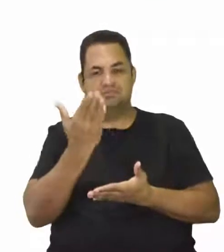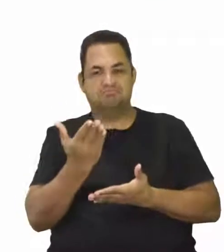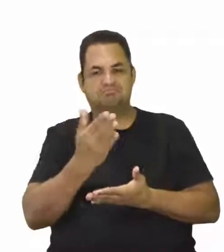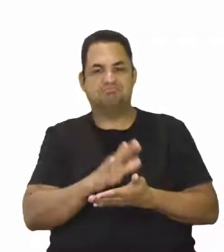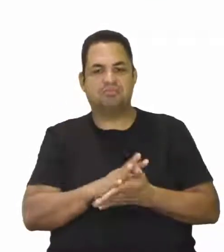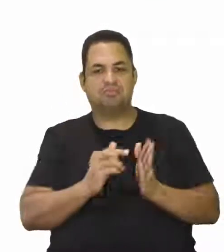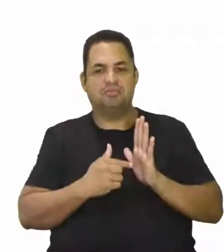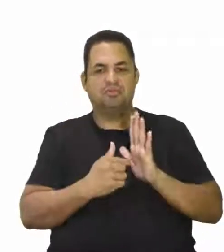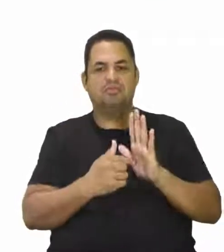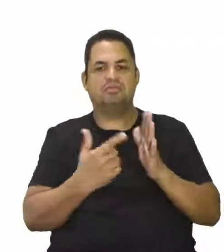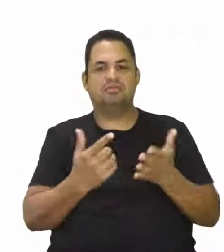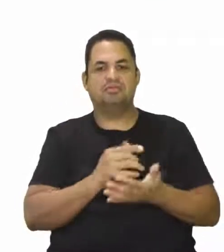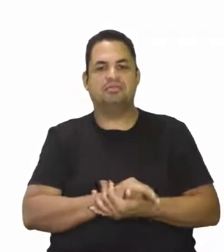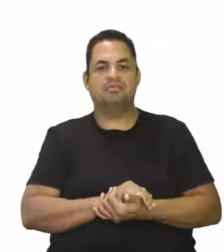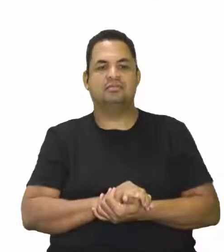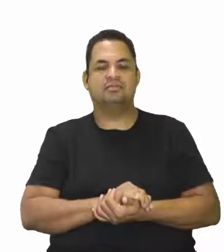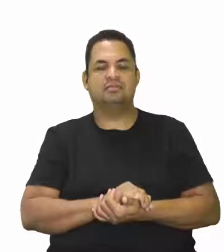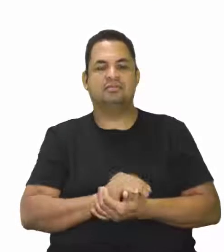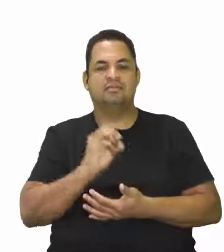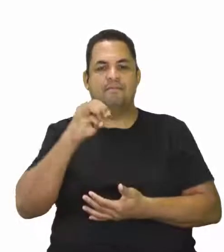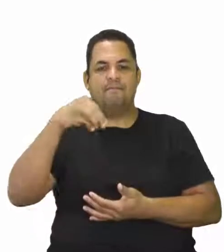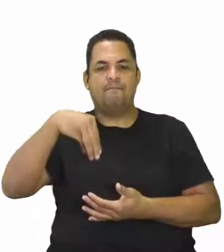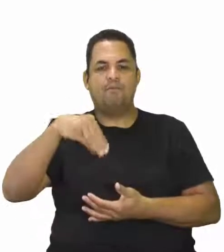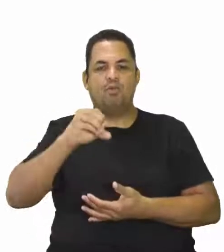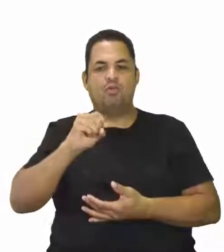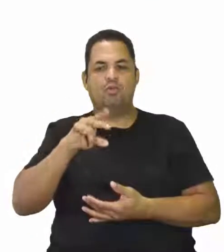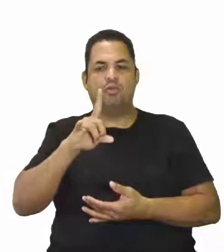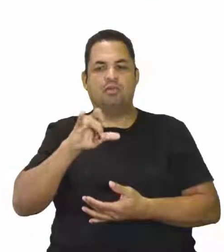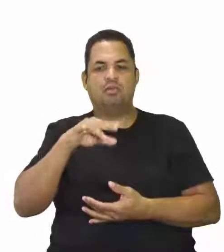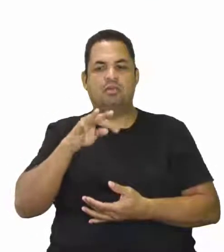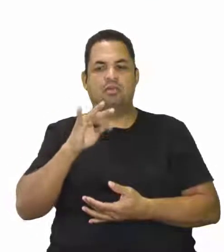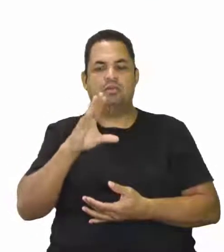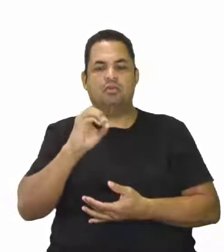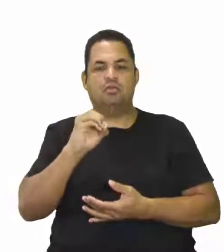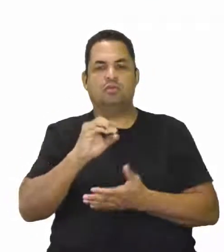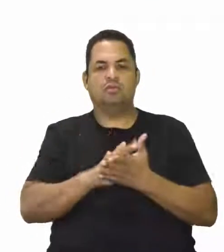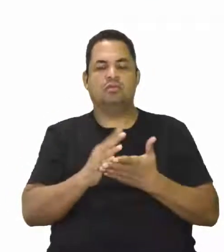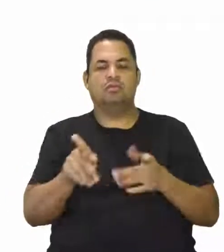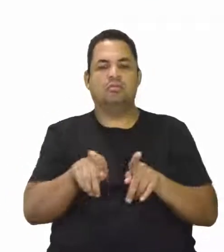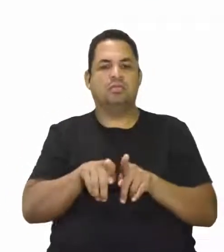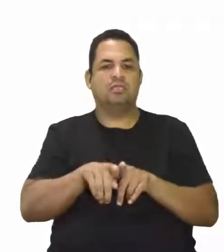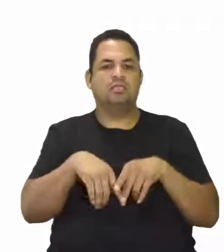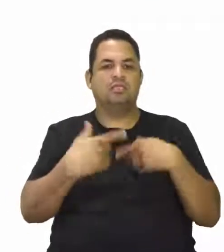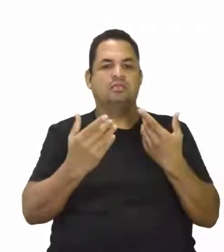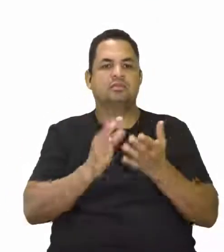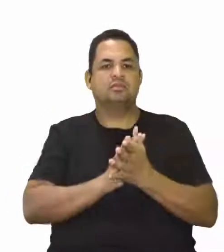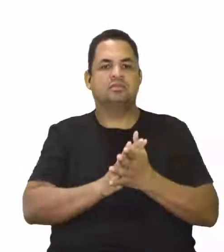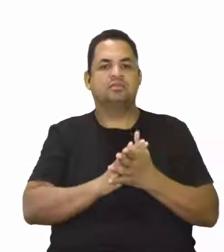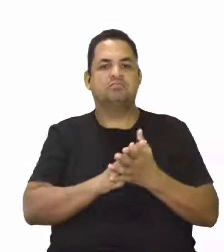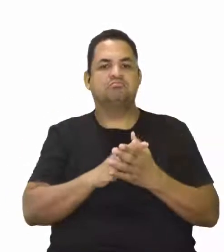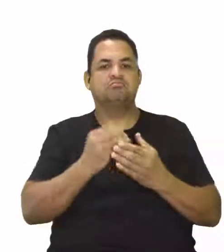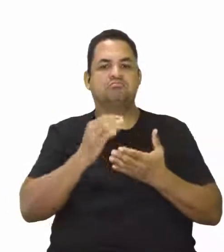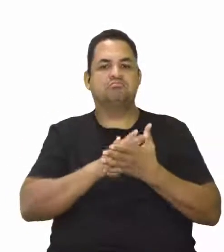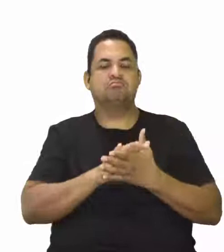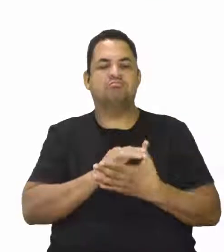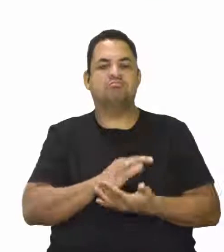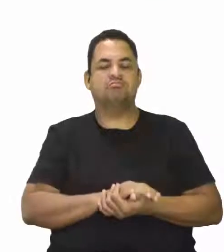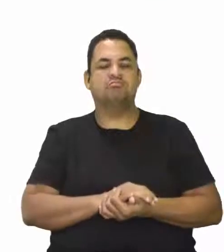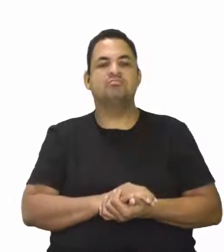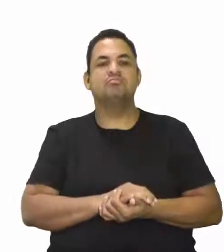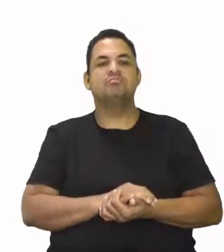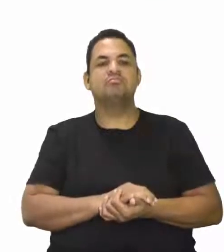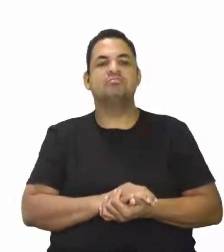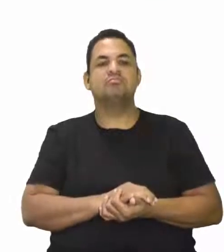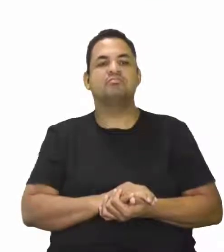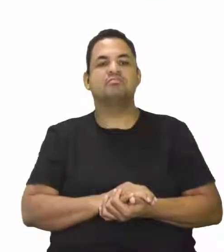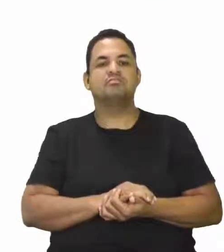né, Tainá? São. Manolito também, já viu as charges dele agora do Manolito? Eles são especialistas. Especialistas. E